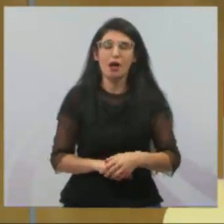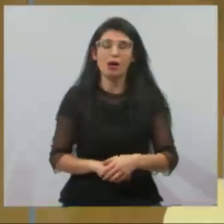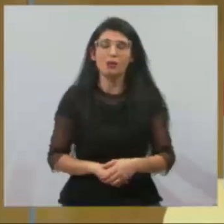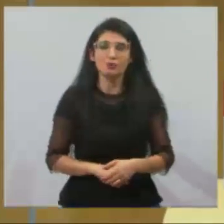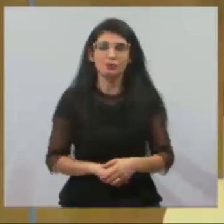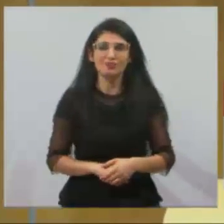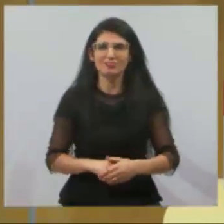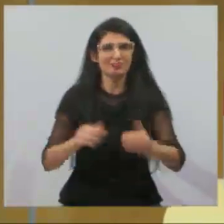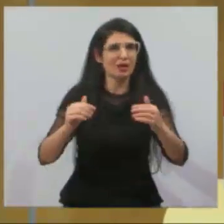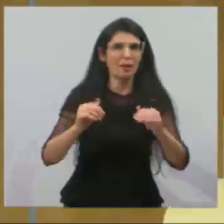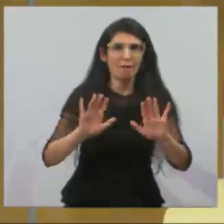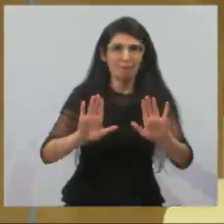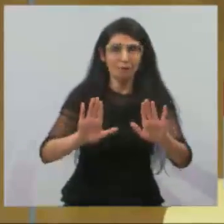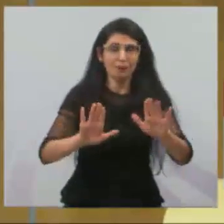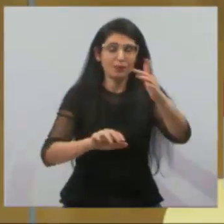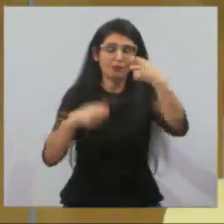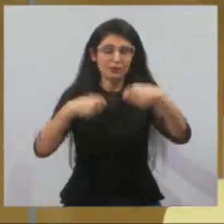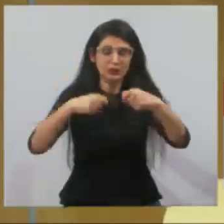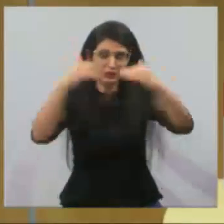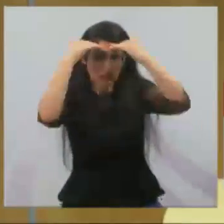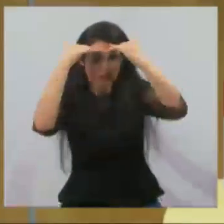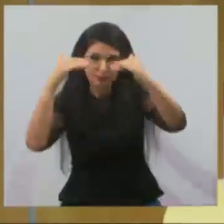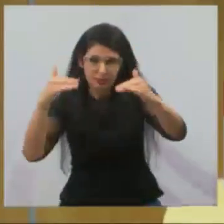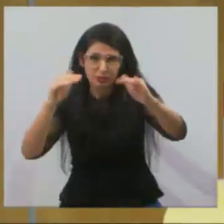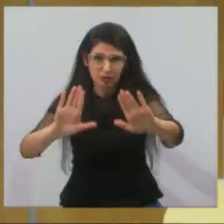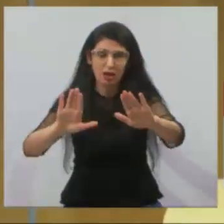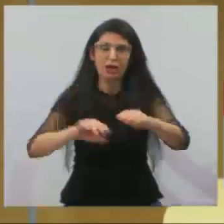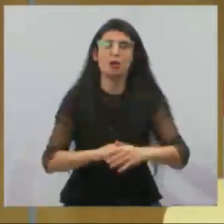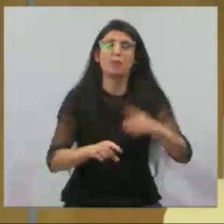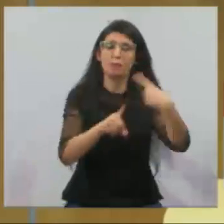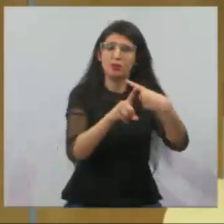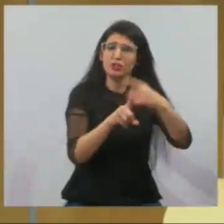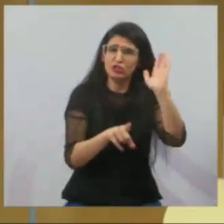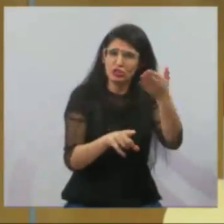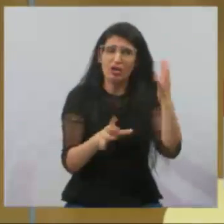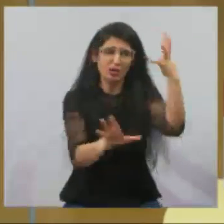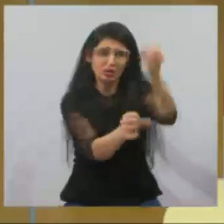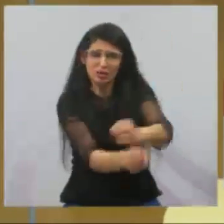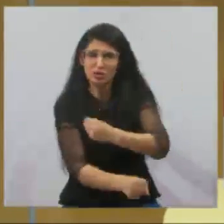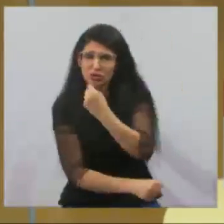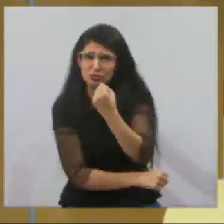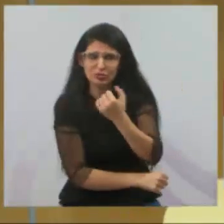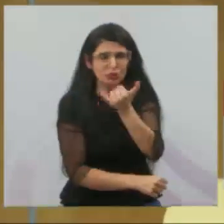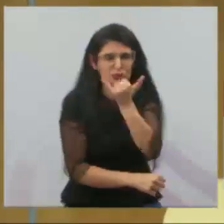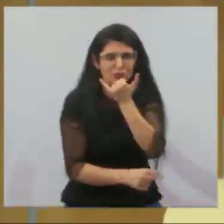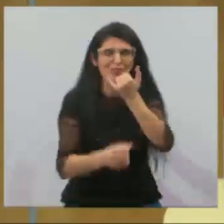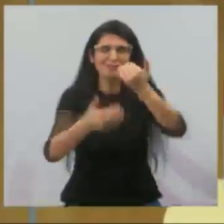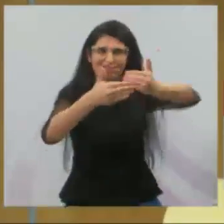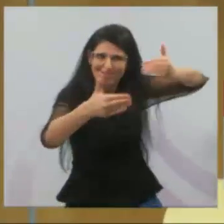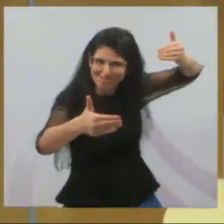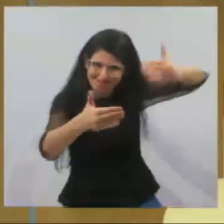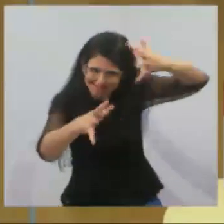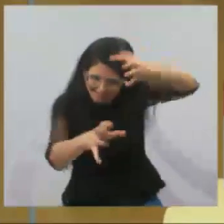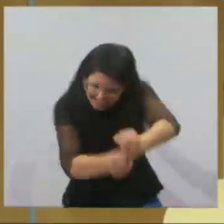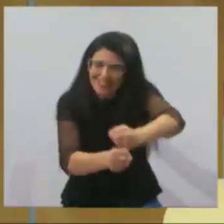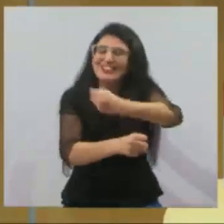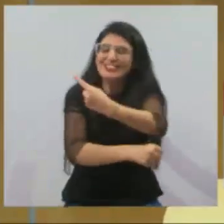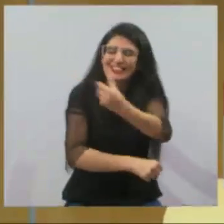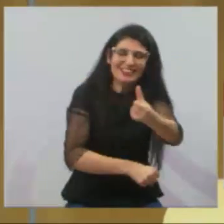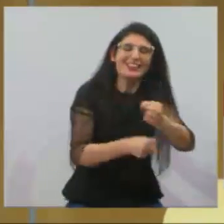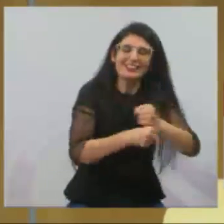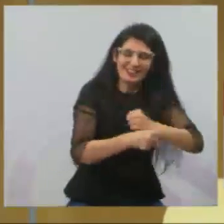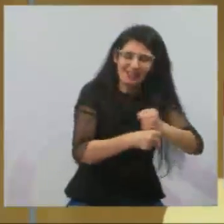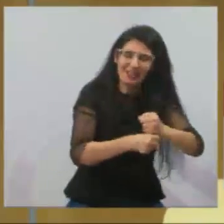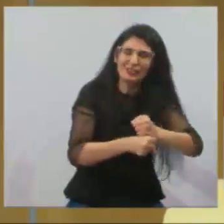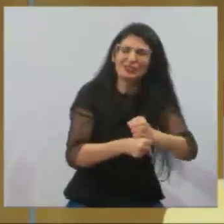Os servidores públicos, aqui passou 16 anos, acho que o vereador Flavinho levantou, que não atrasou salário, a gente concorda, mas